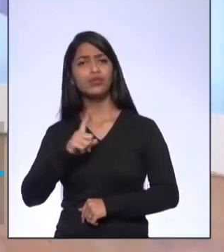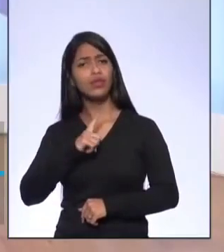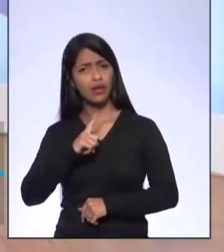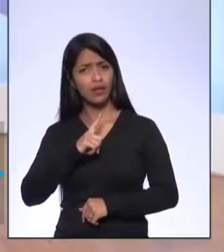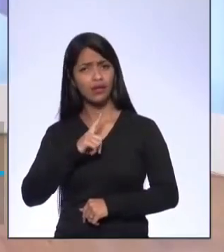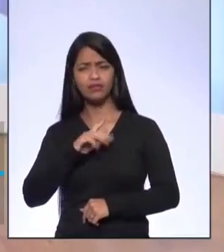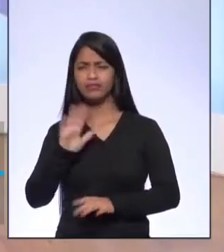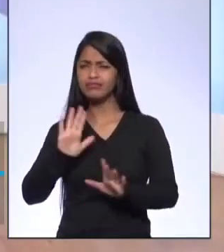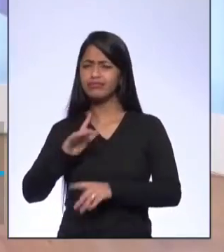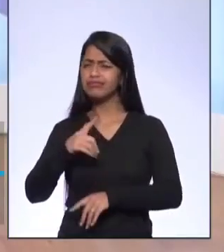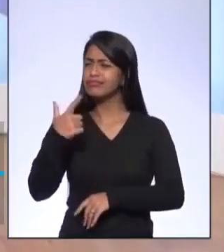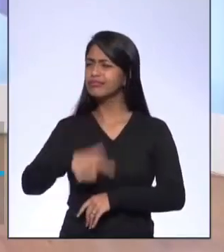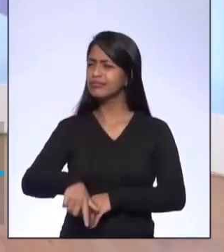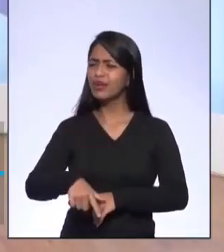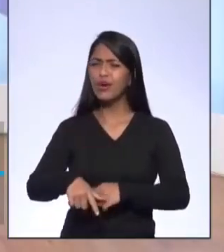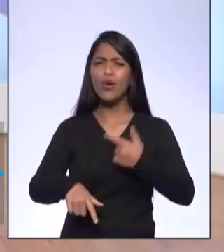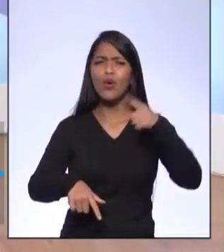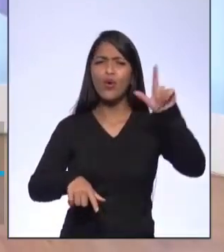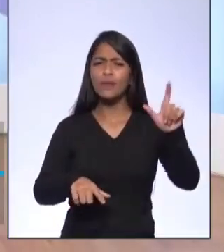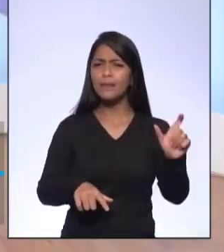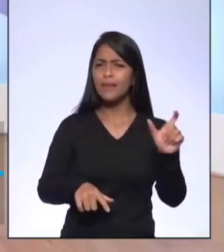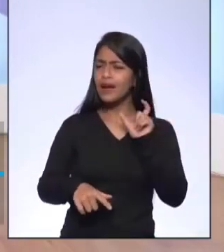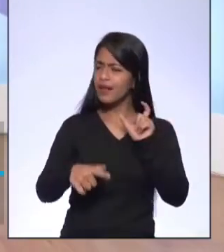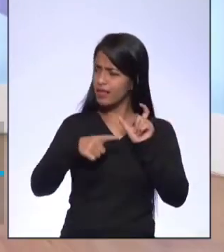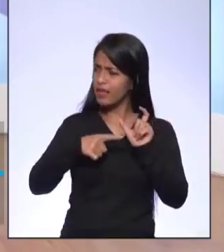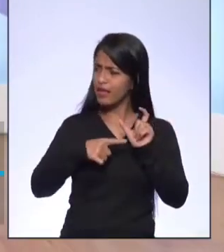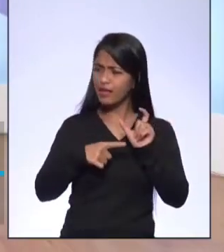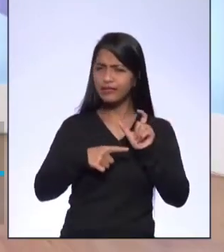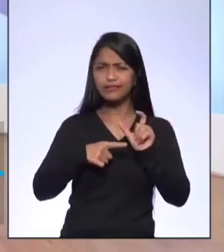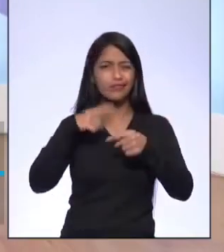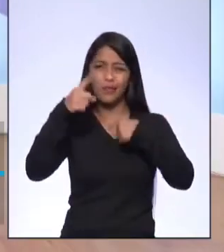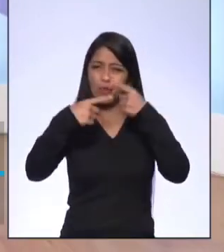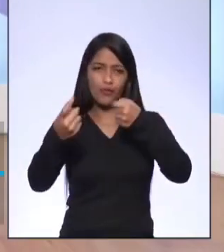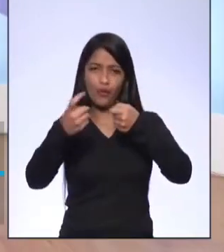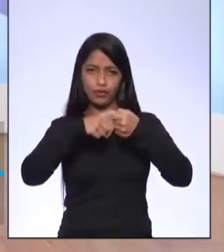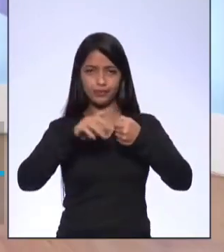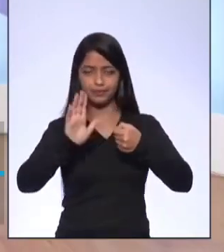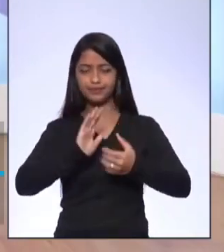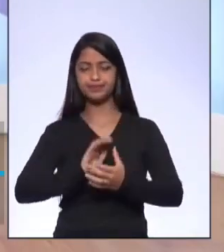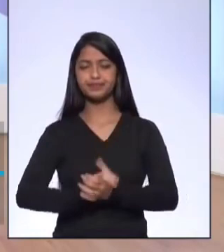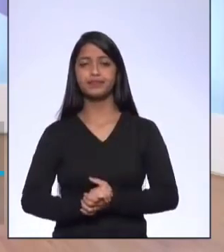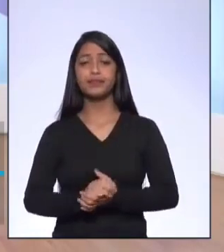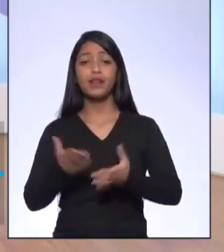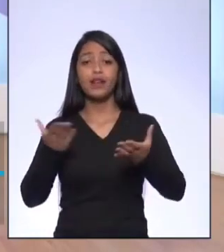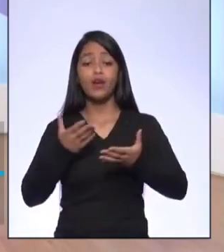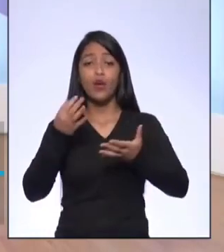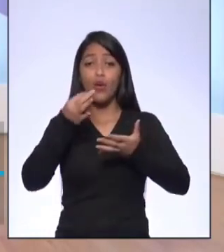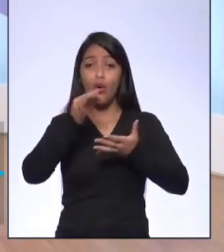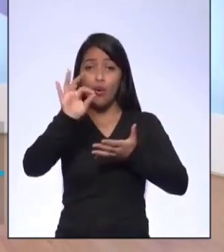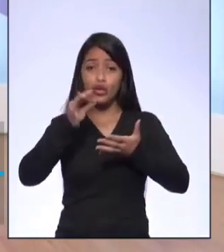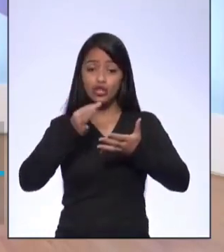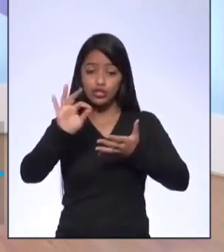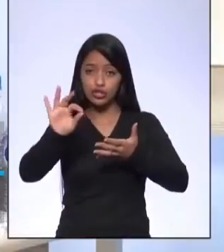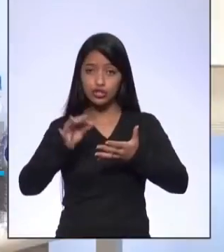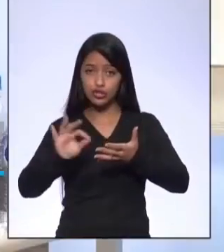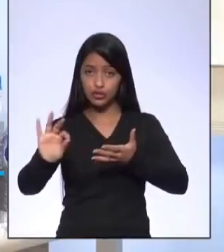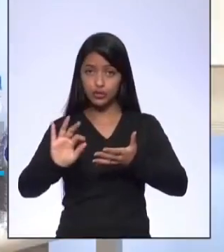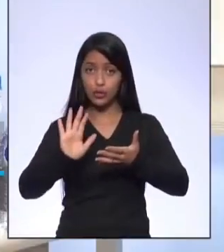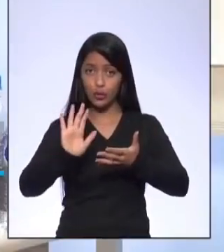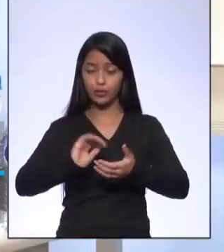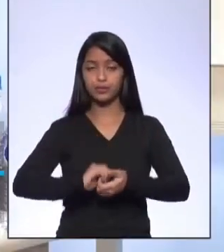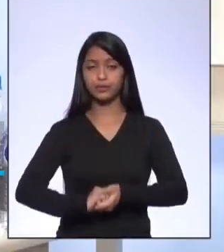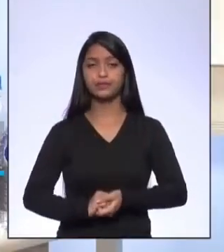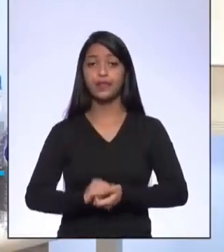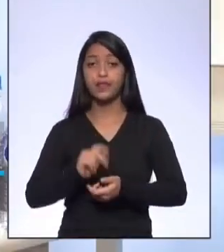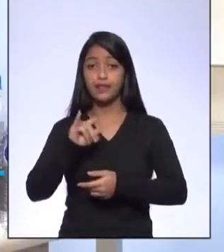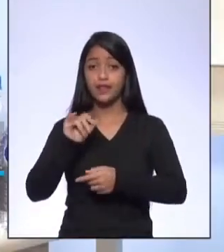alguma palavra sobre o ouro ali, mas depois a gente retoma, então, não tem problema. Vamos fazer a correção. Então, olha só, vamos colocar